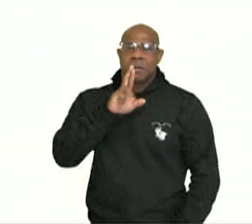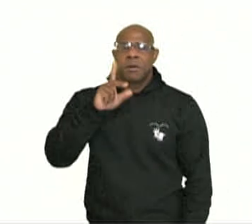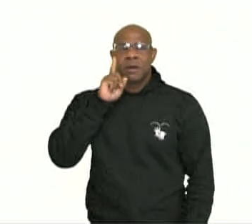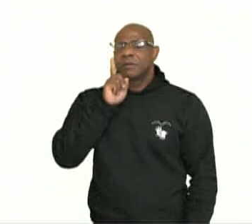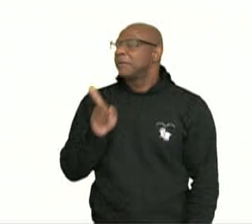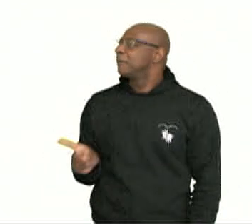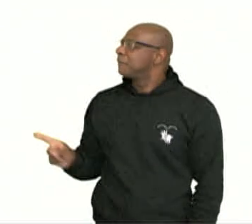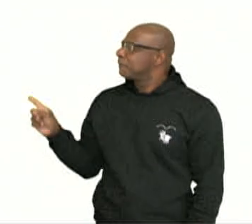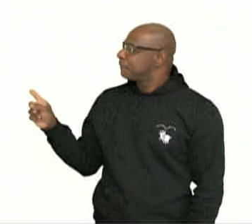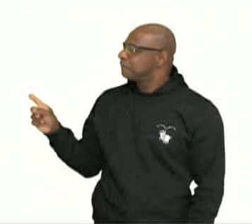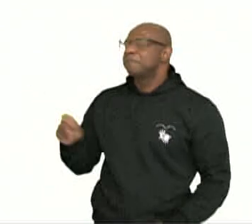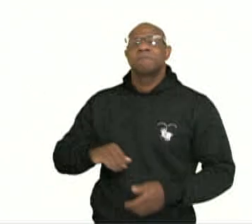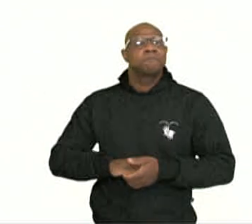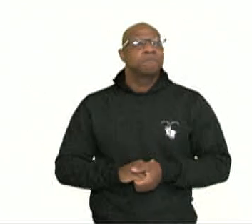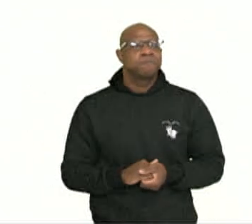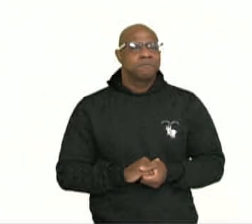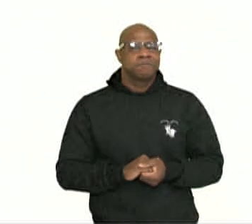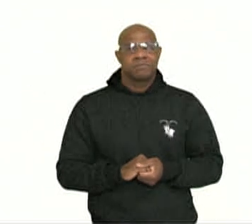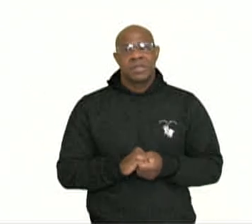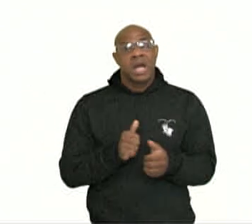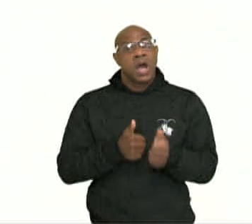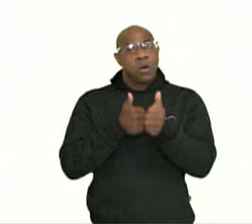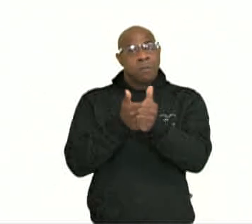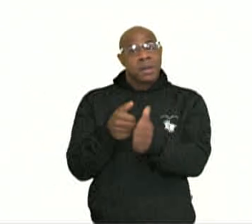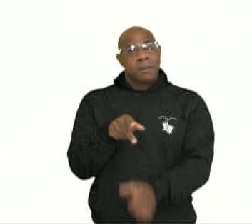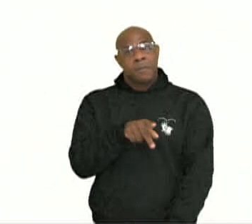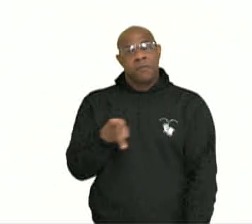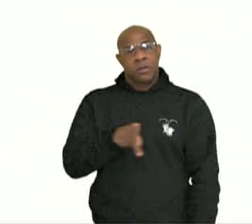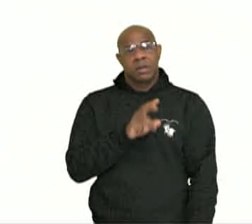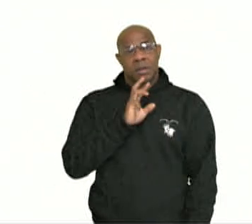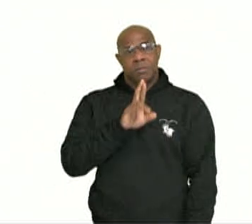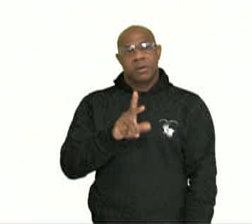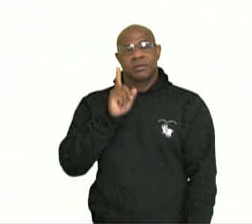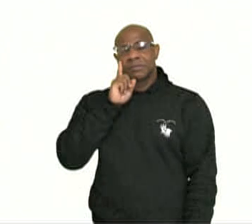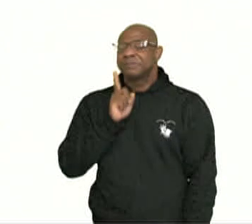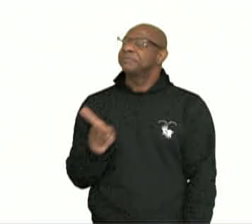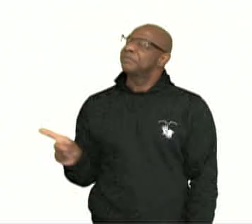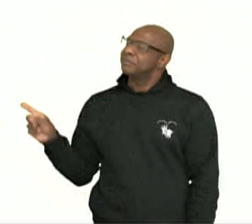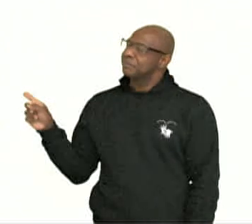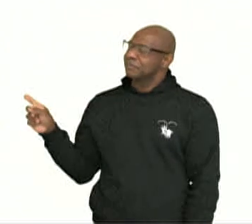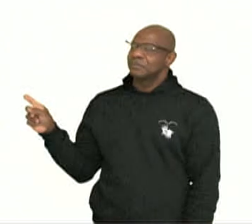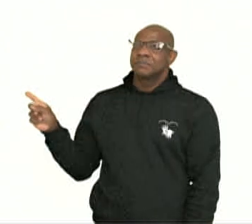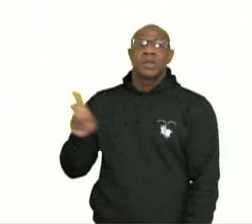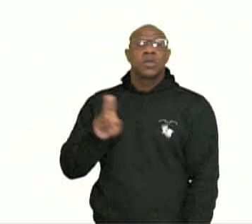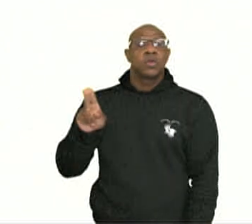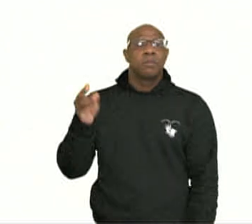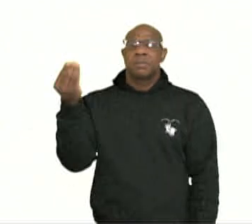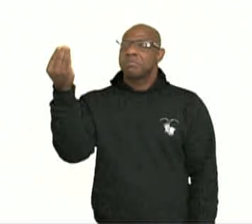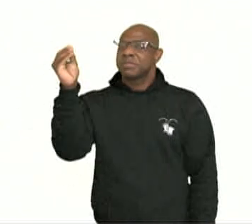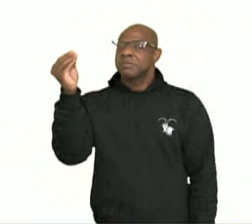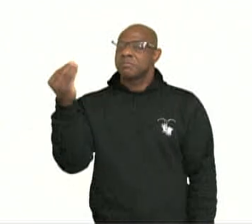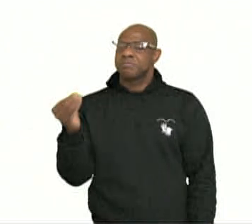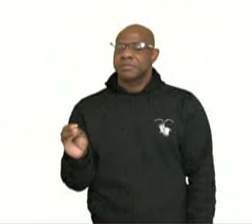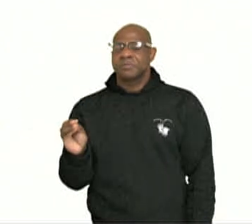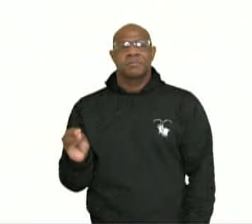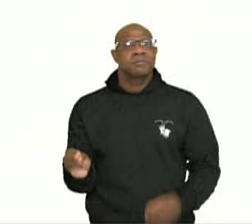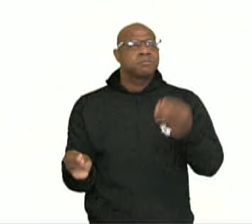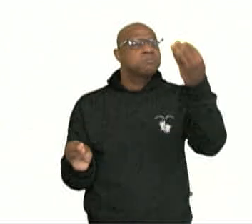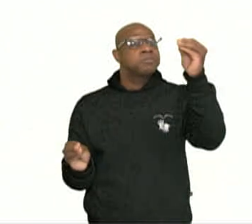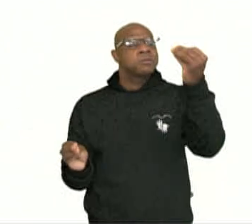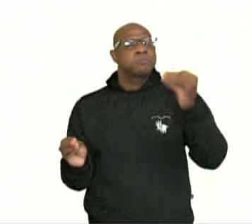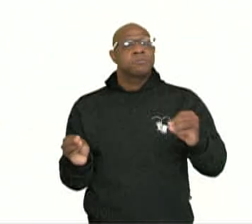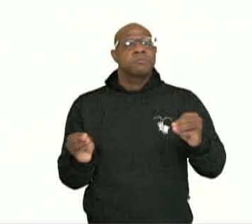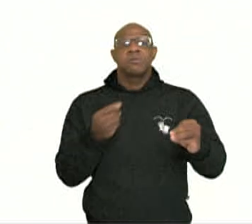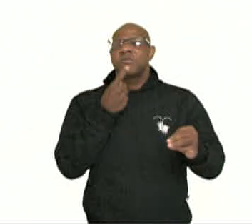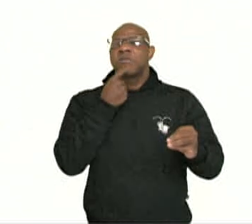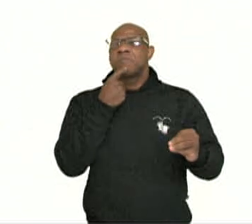esquistossomo. E o nematódio, né? Ascaris lumbricoide, que provoca então as caridias, e o ancilostomo, né, que provoca